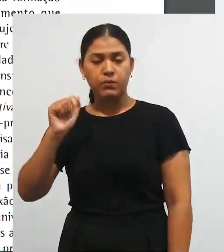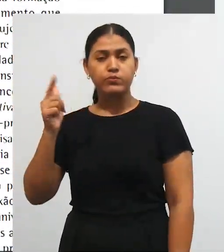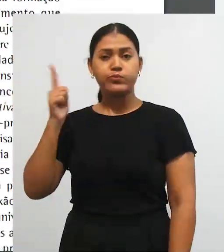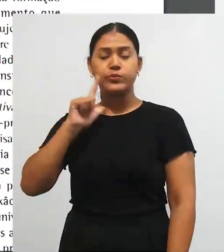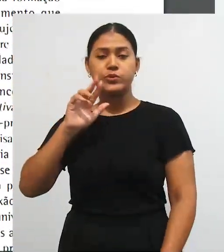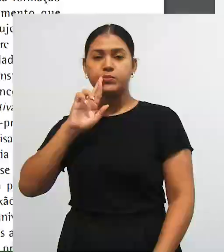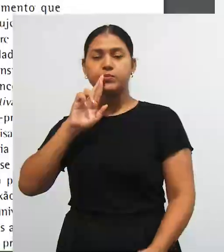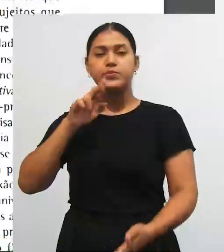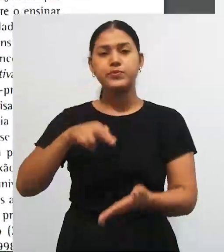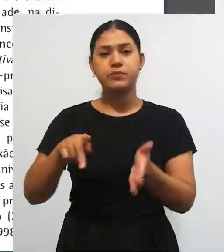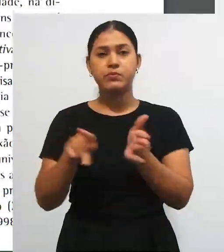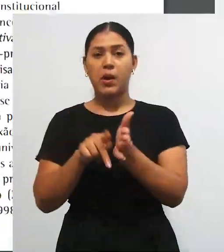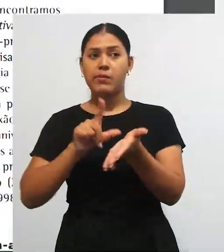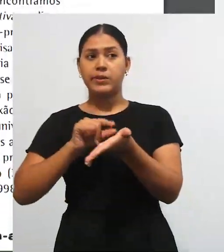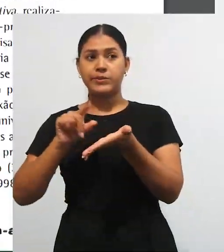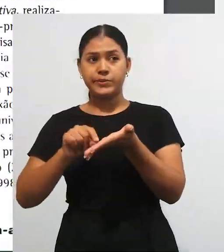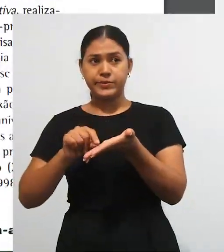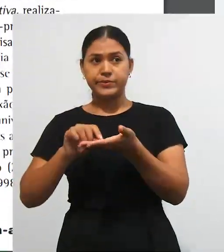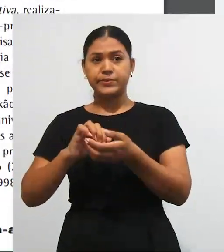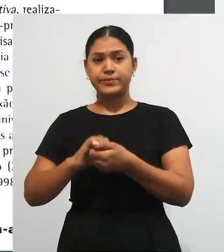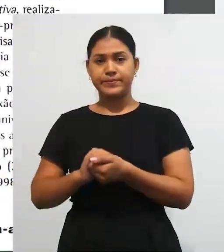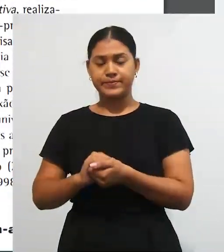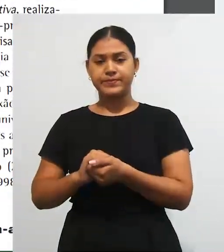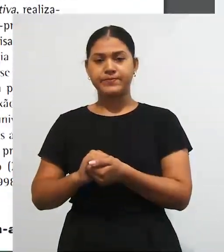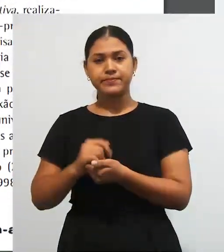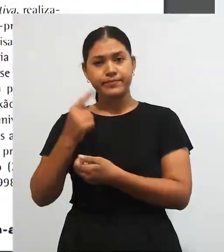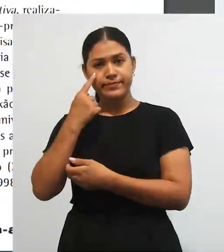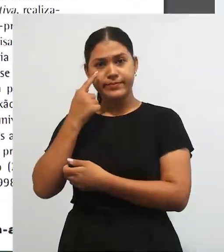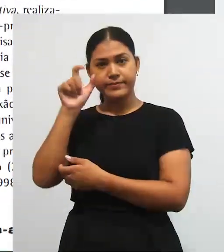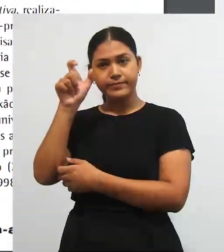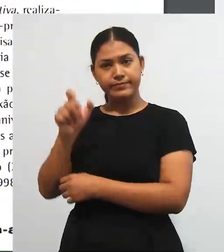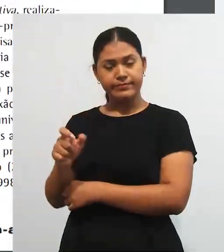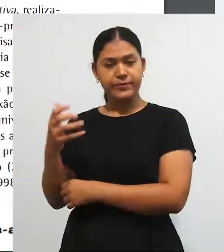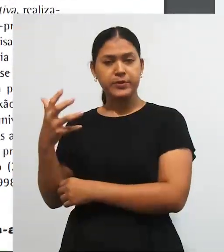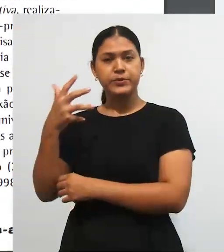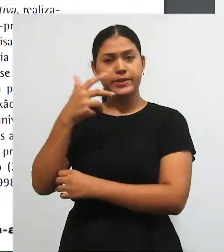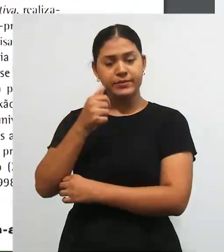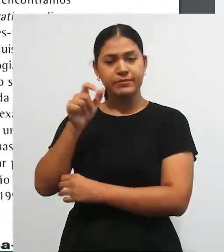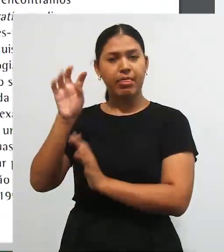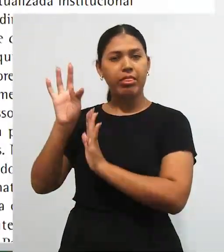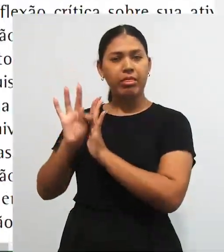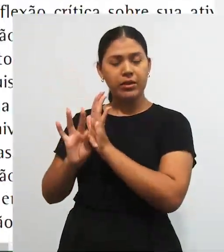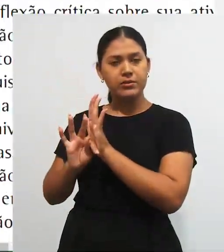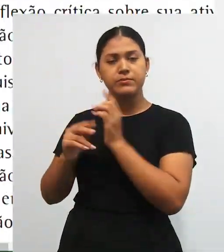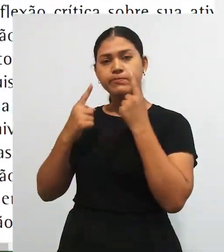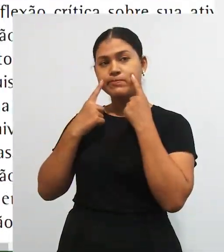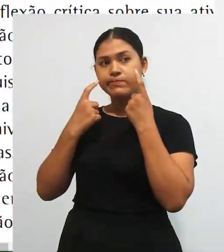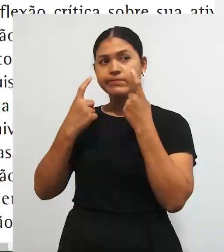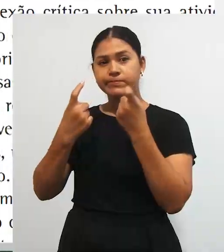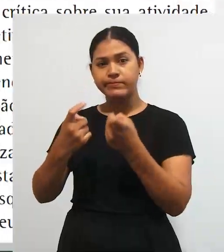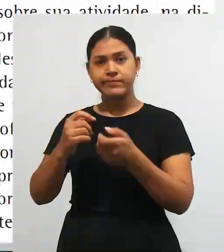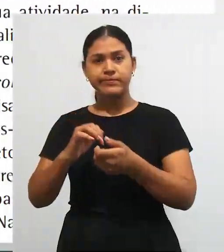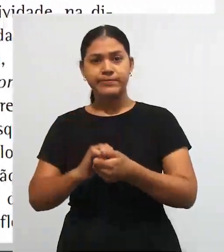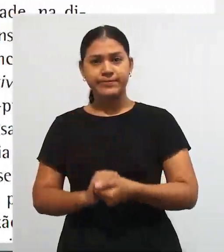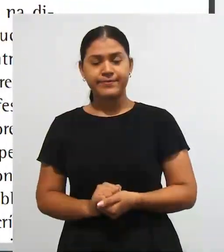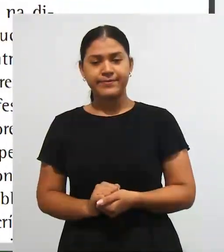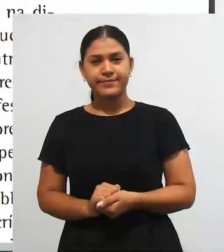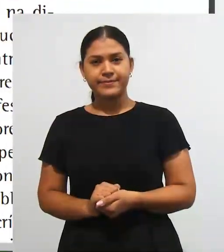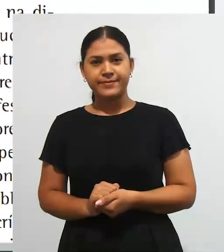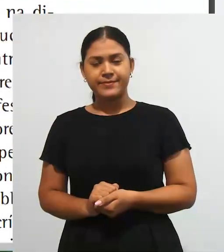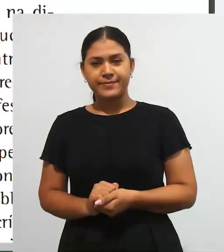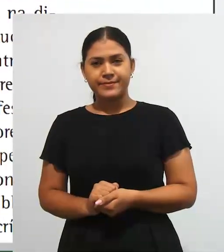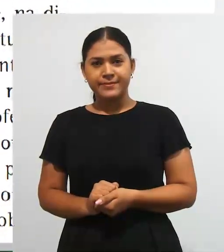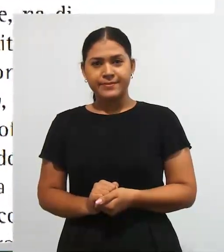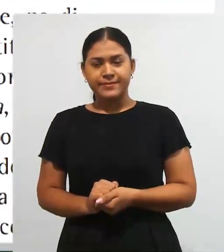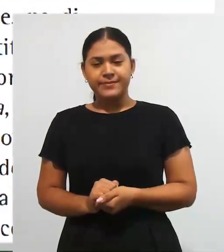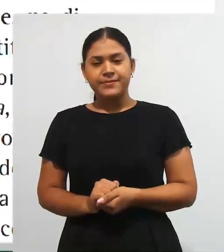pesquisa. Olha só de onde a gente tirou aquele texto dela ali, olha só que bonitinho, bem aqui. Deixa eu aumentar aqui, que aí você consegue ver.